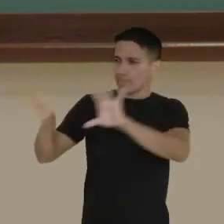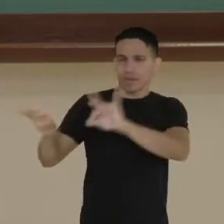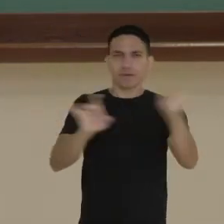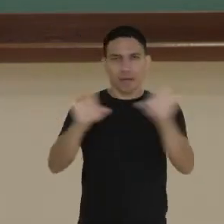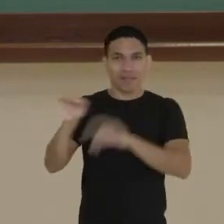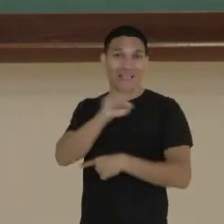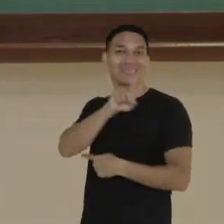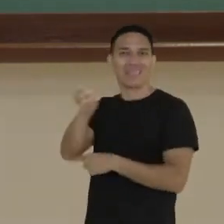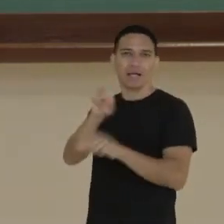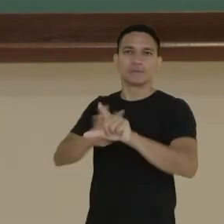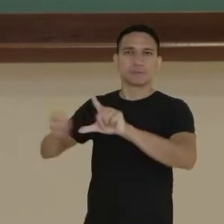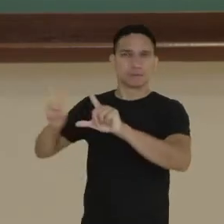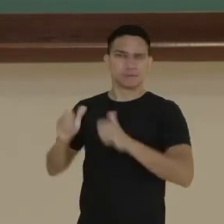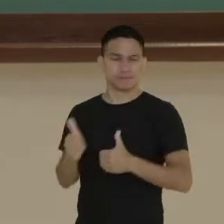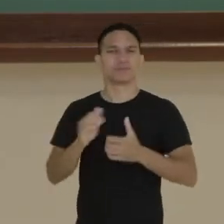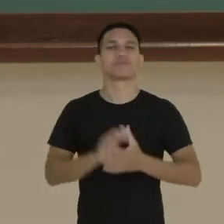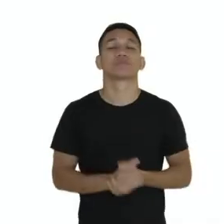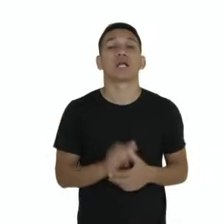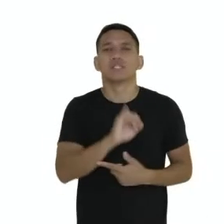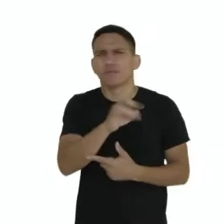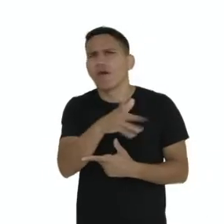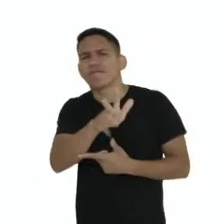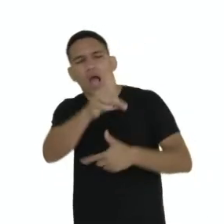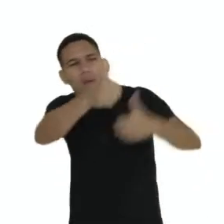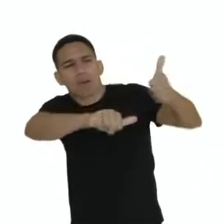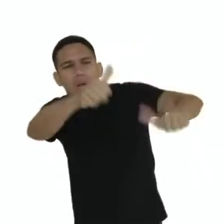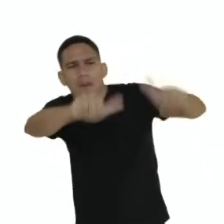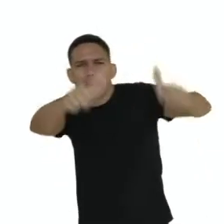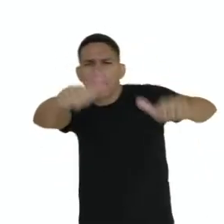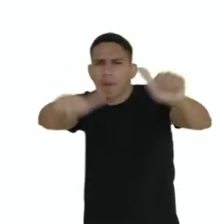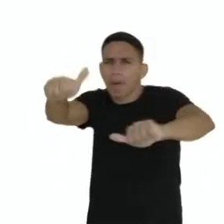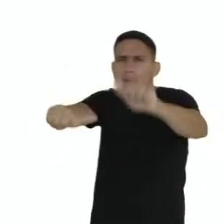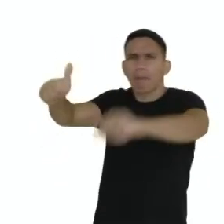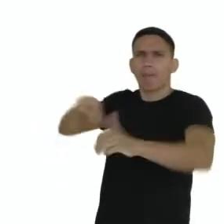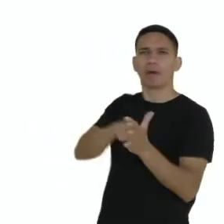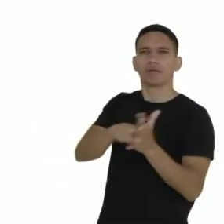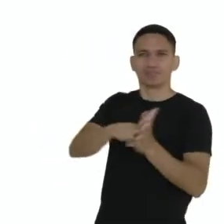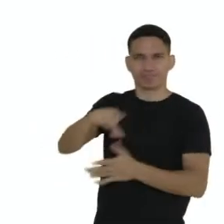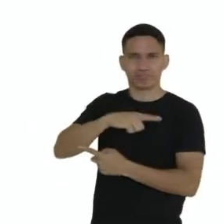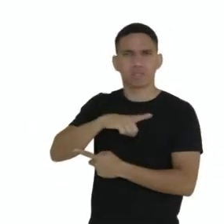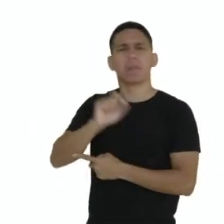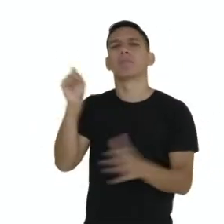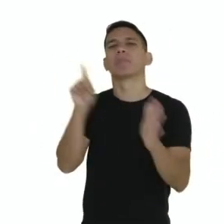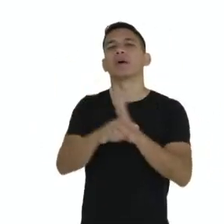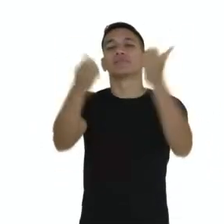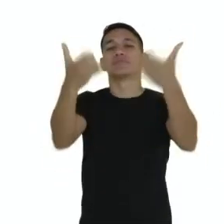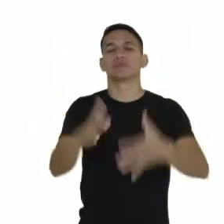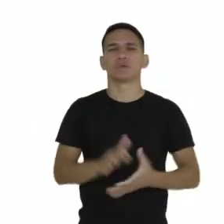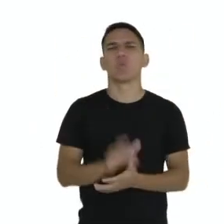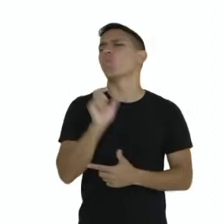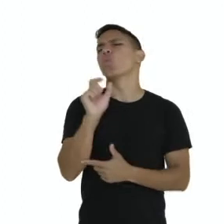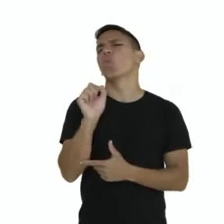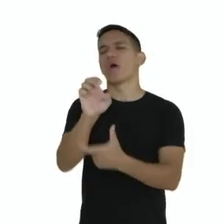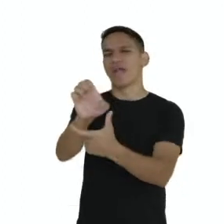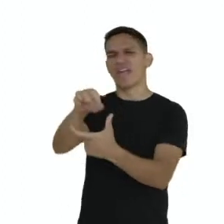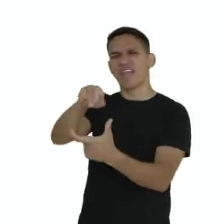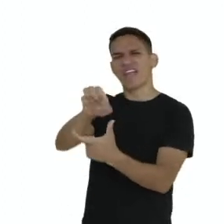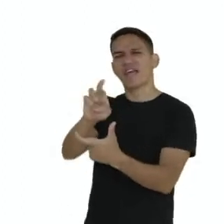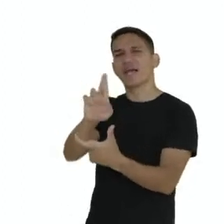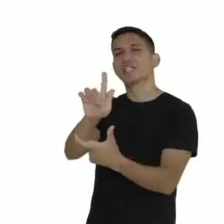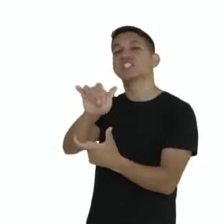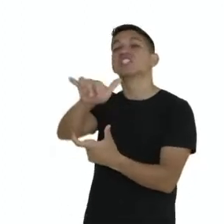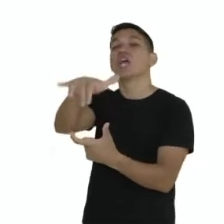lá. Então, se você for analisar e fazendo essa pesquisa ali, ele diz o que é energia. Veja que ele já